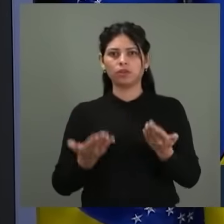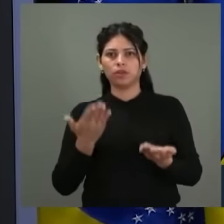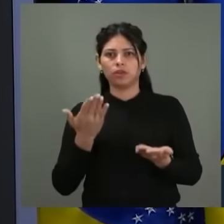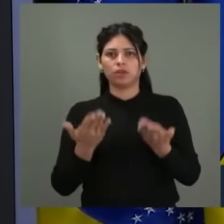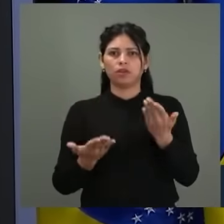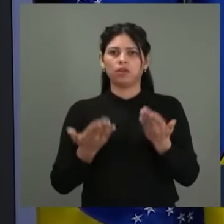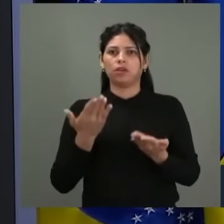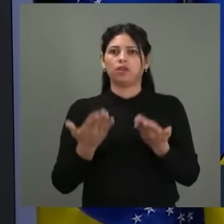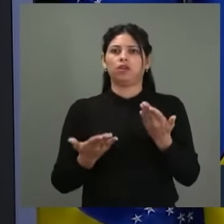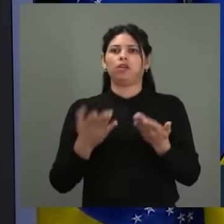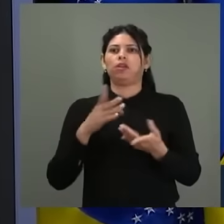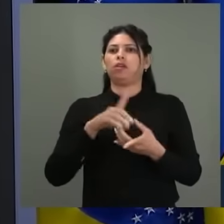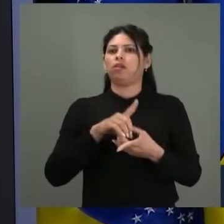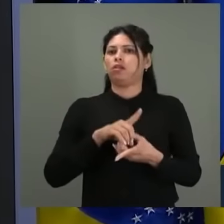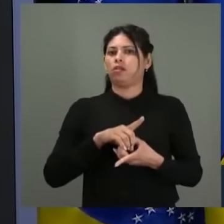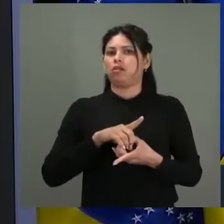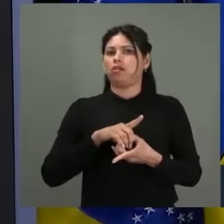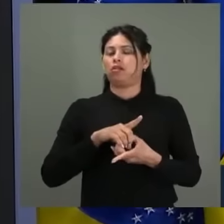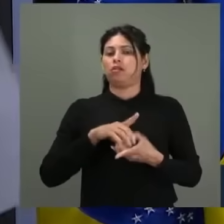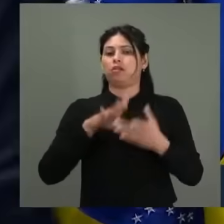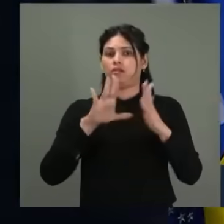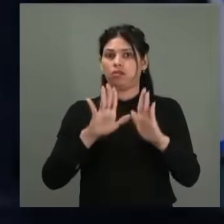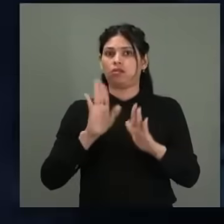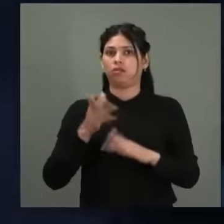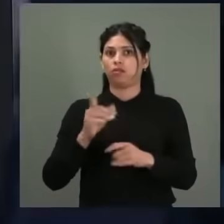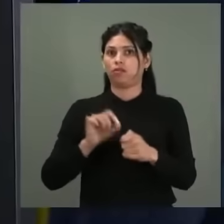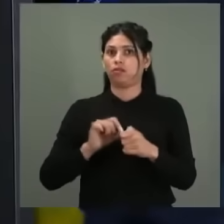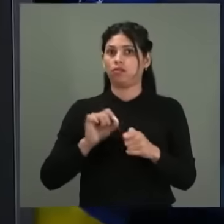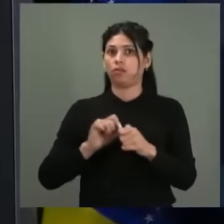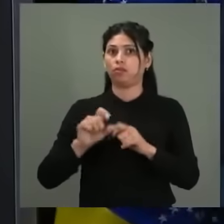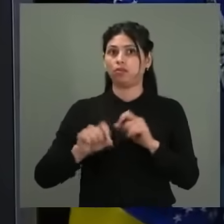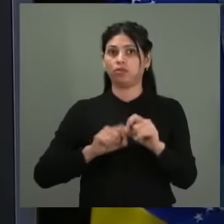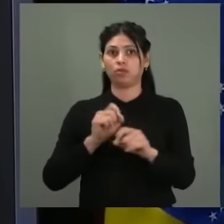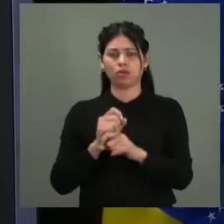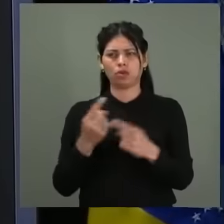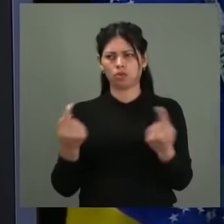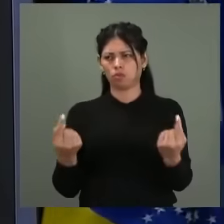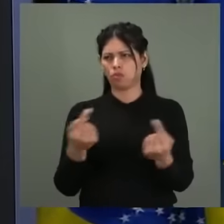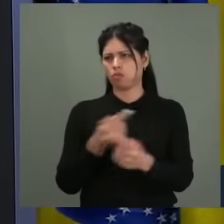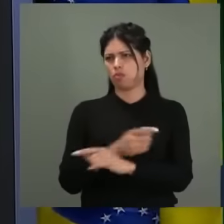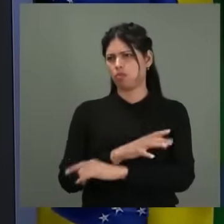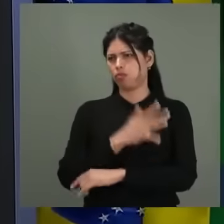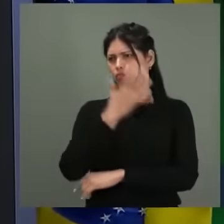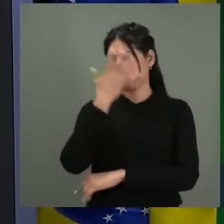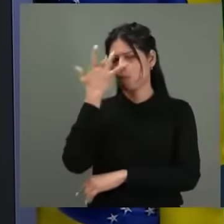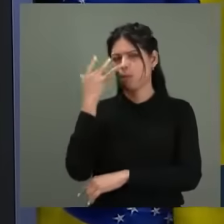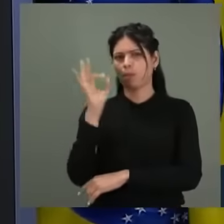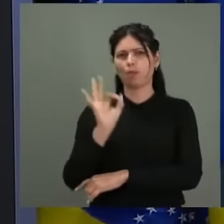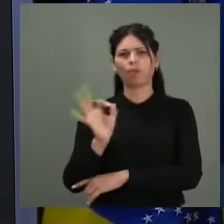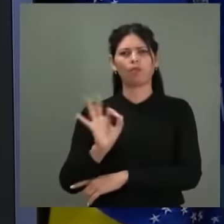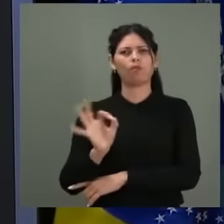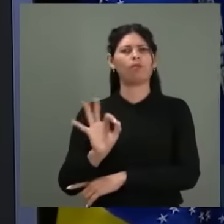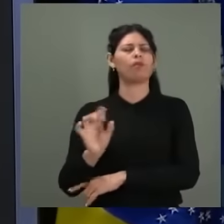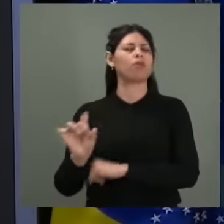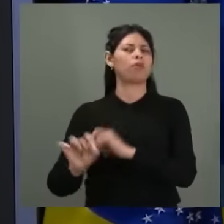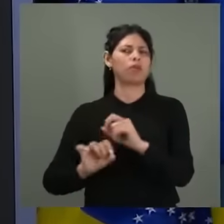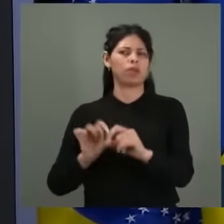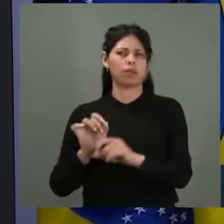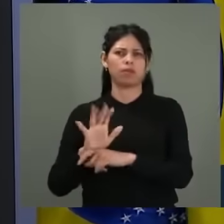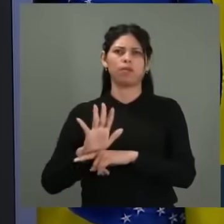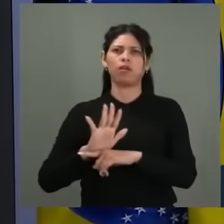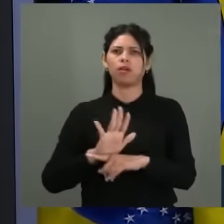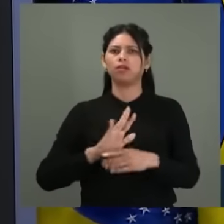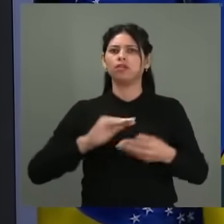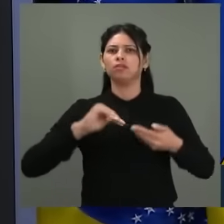democracia e nós fizemos aqui nada contra ninguém. Foi algo a favor do Congresso